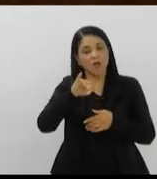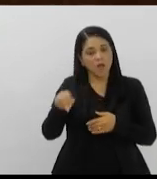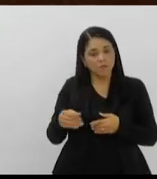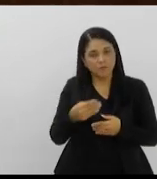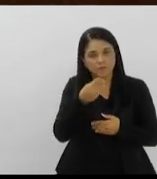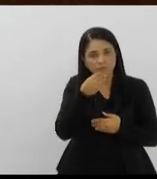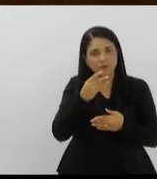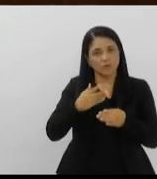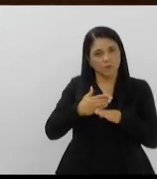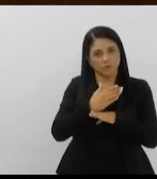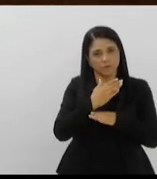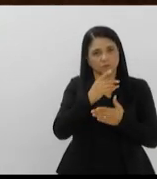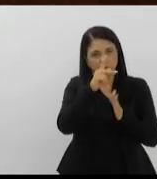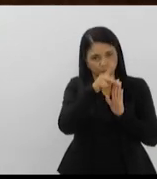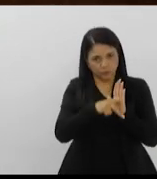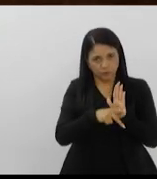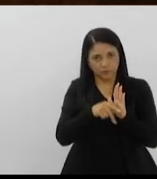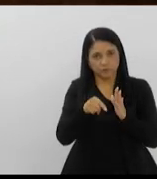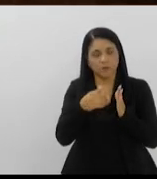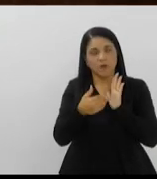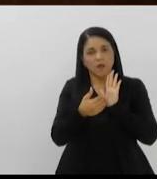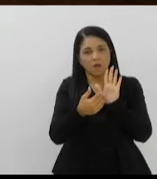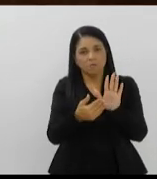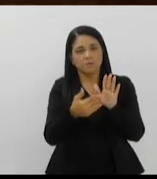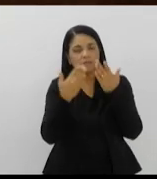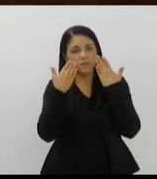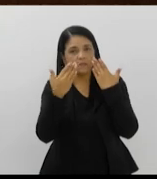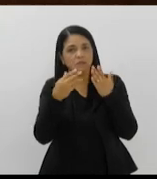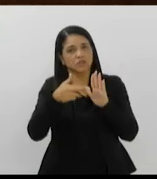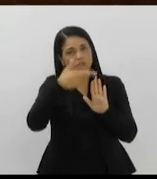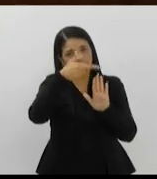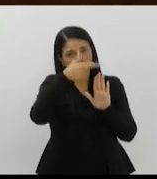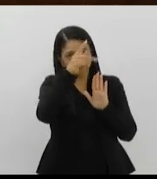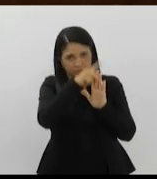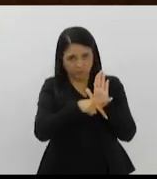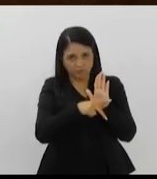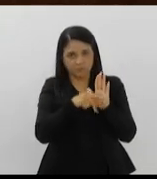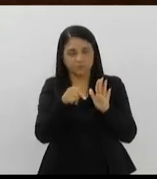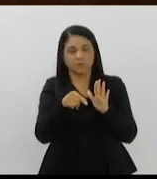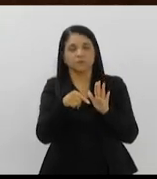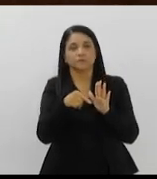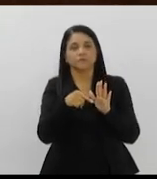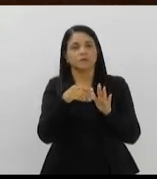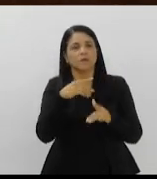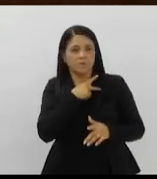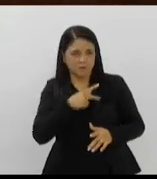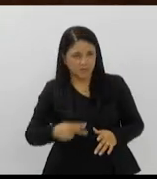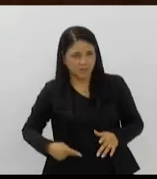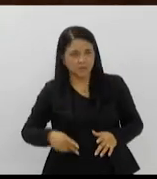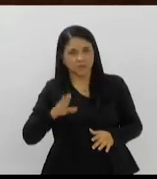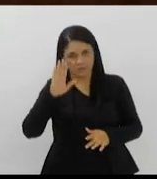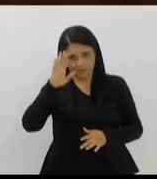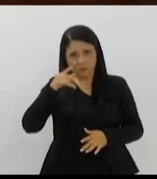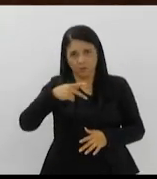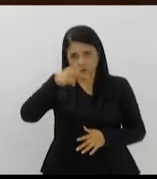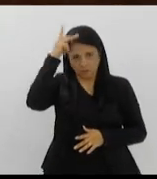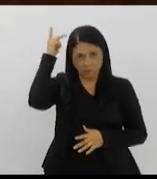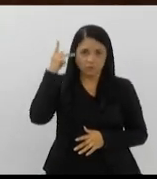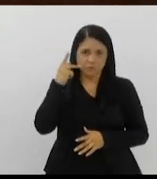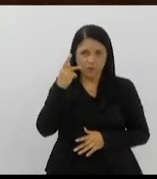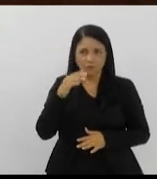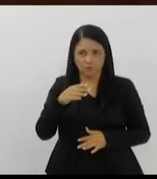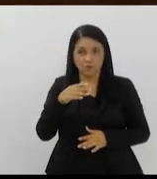pedir a Vossa Excelência. Já até apresentei um projeto de resolução sobre isso, presidente. Presidente, deputado Luiz Paulo.